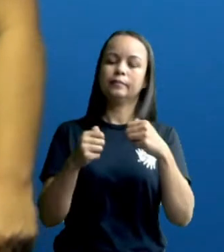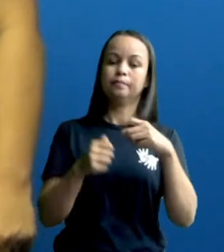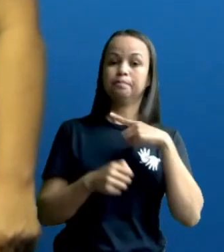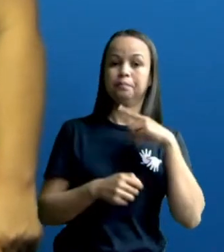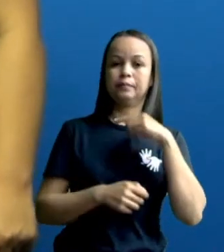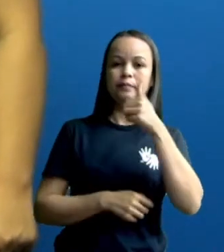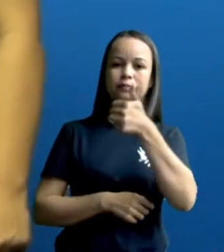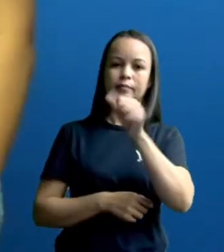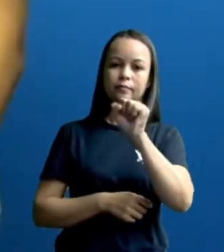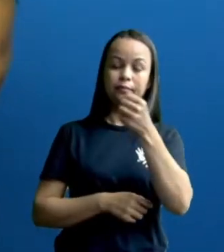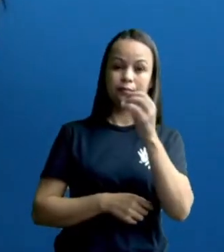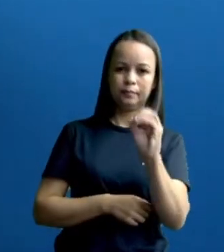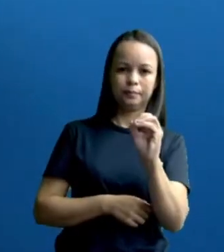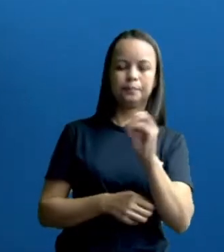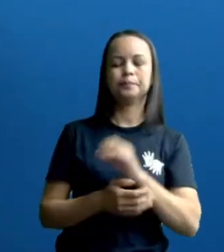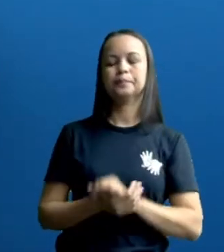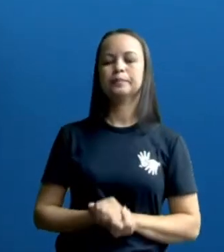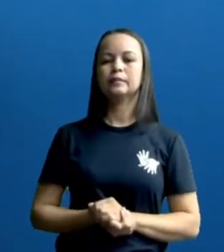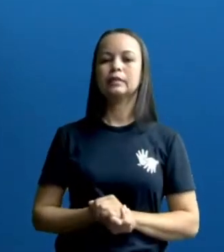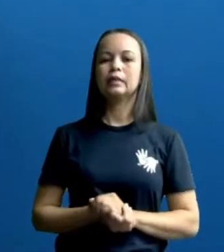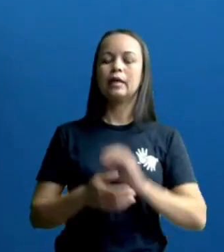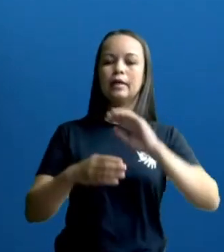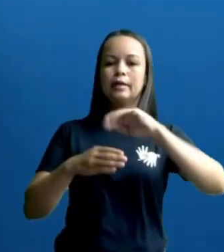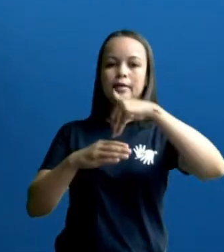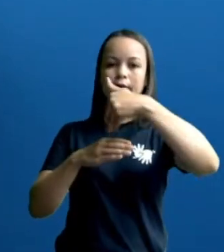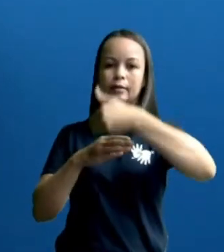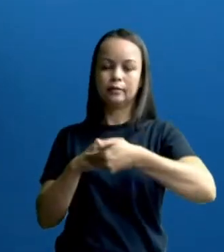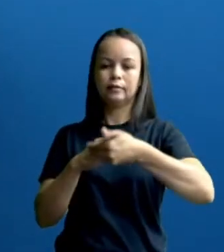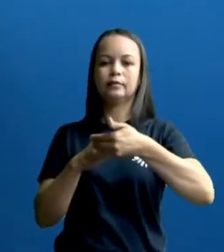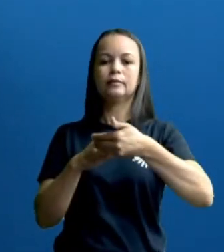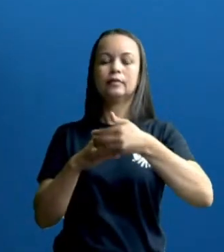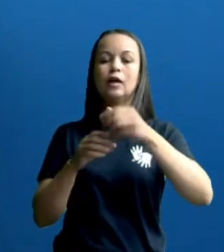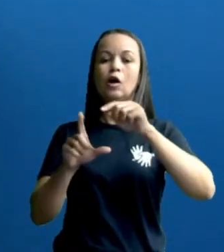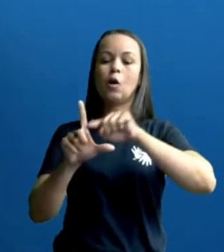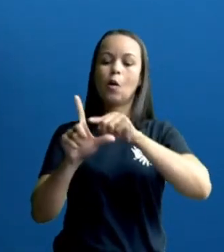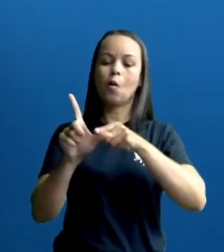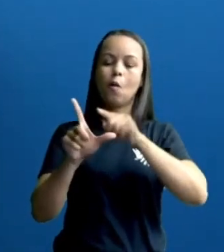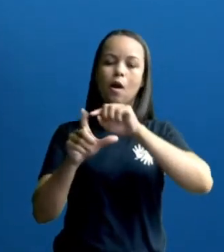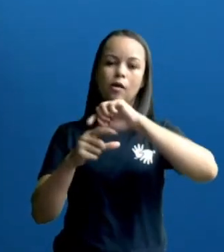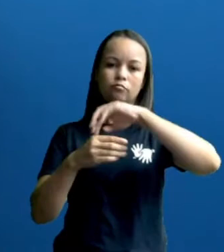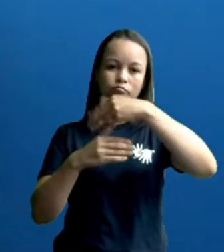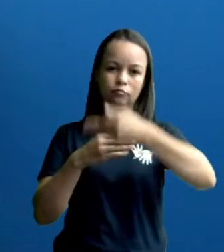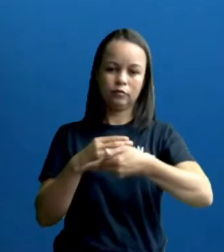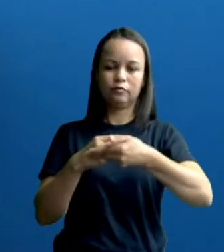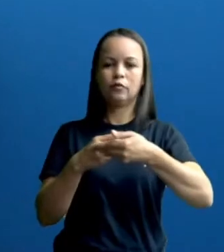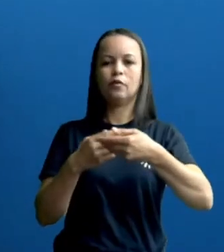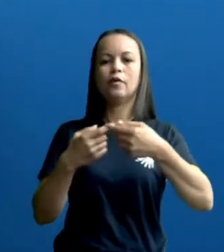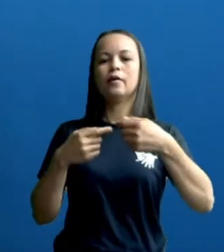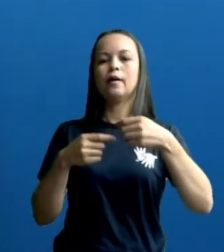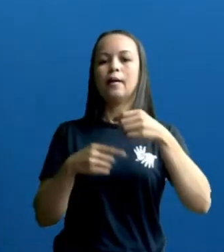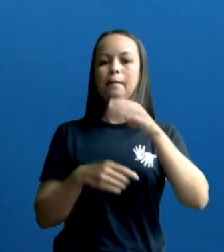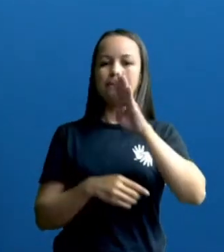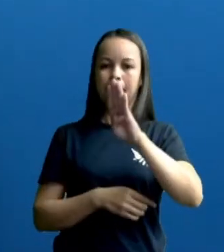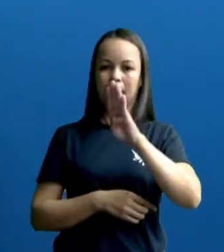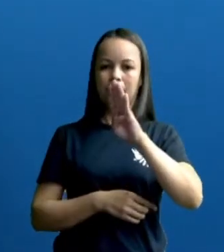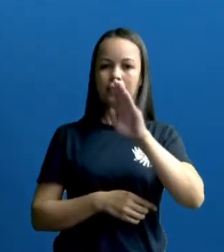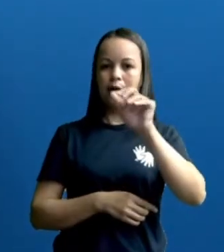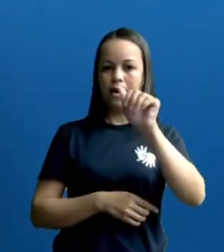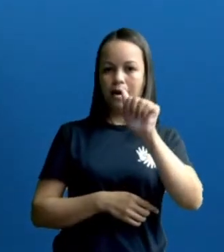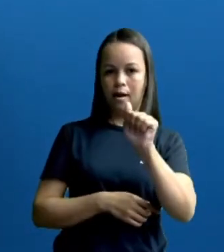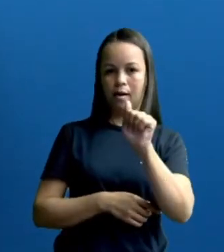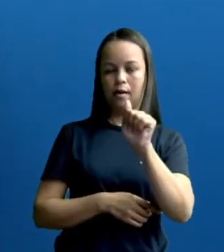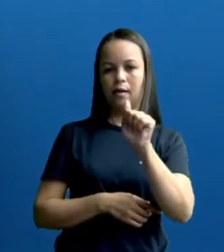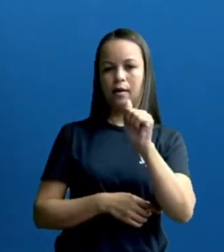180, ok? E a soma desses ângulos de fora, ó, B,